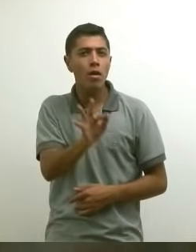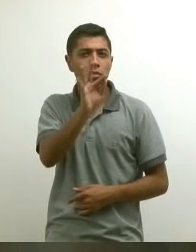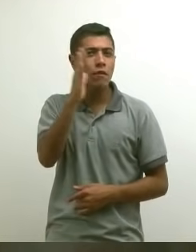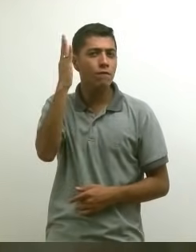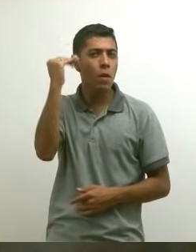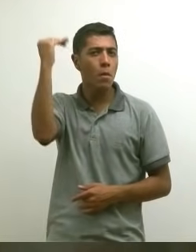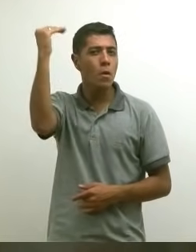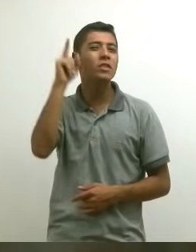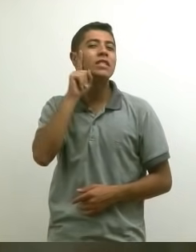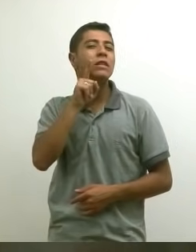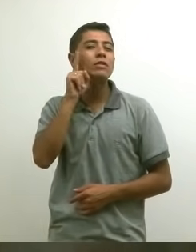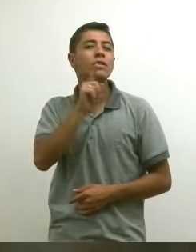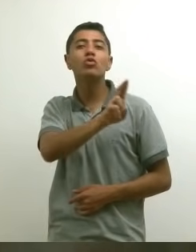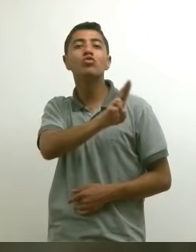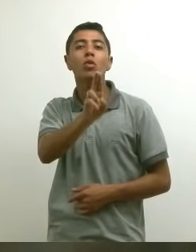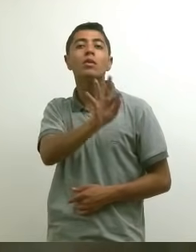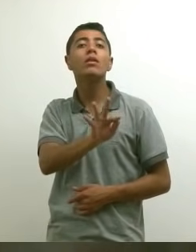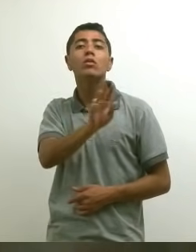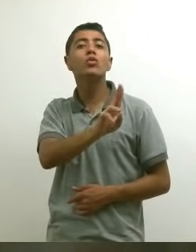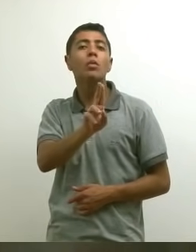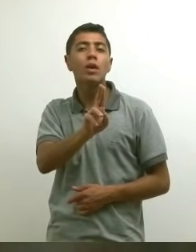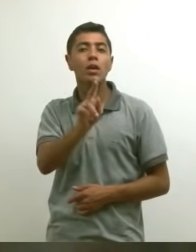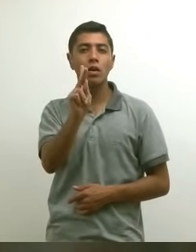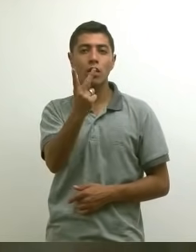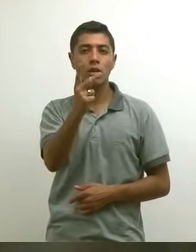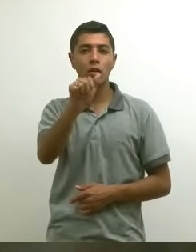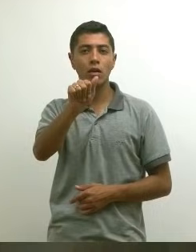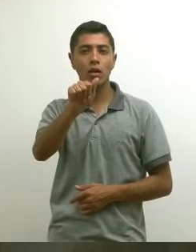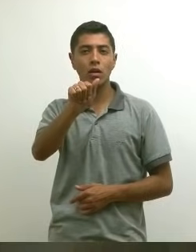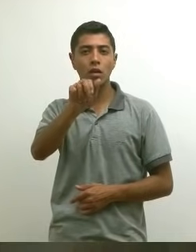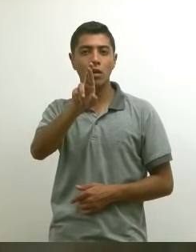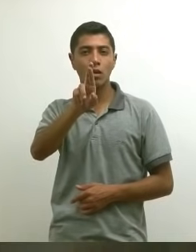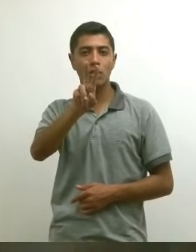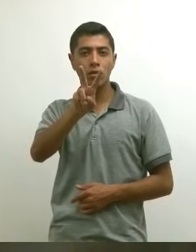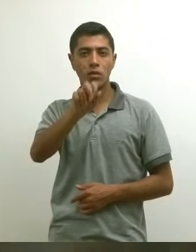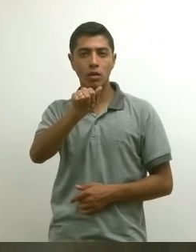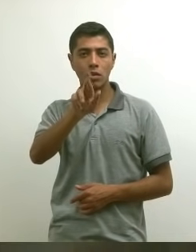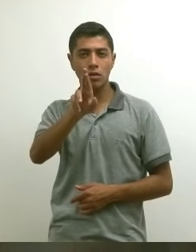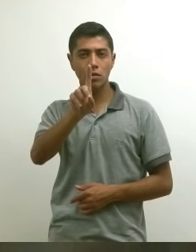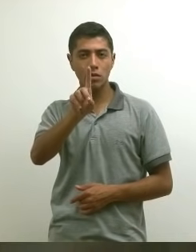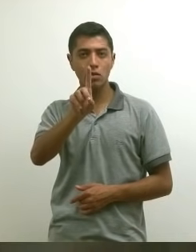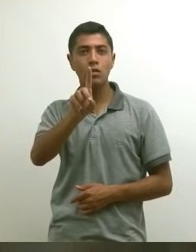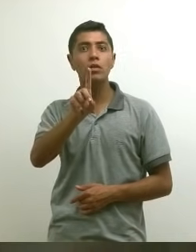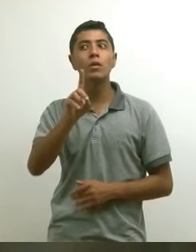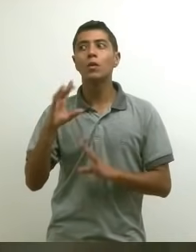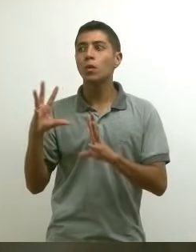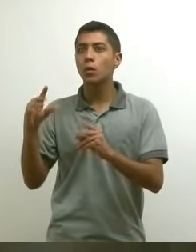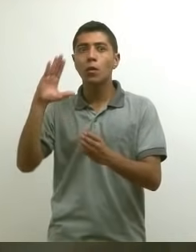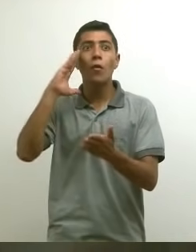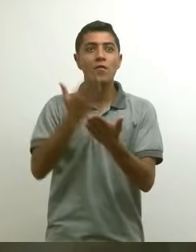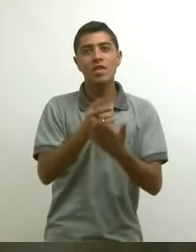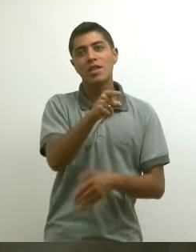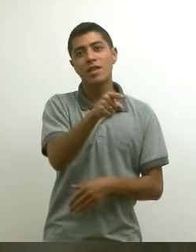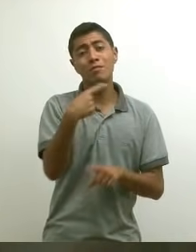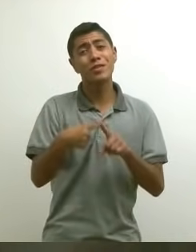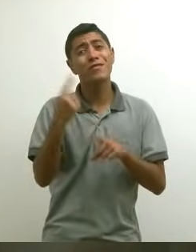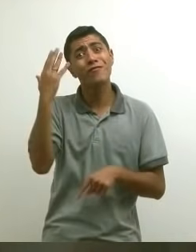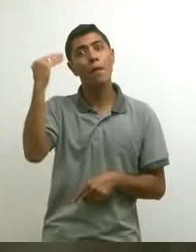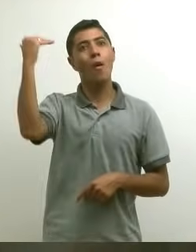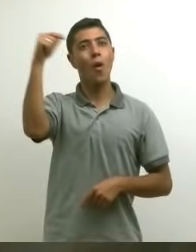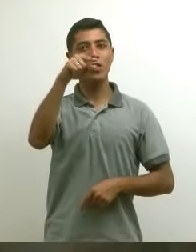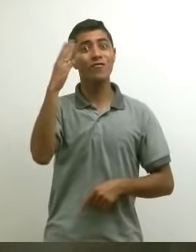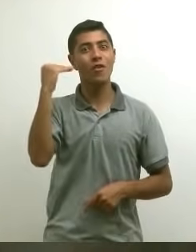raiva do provaram isso vai mostrar referência bibliográfica se vai ser acreditado em qualquer mesa de bar ou em qualquer universidade qualquer lugar